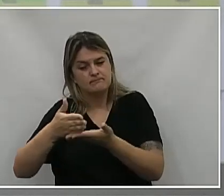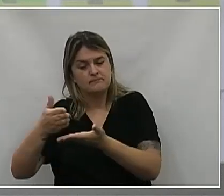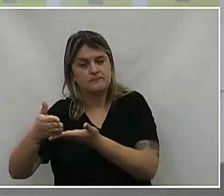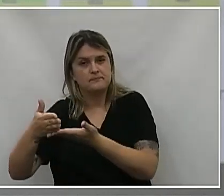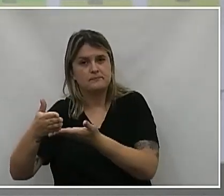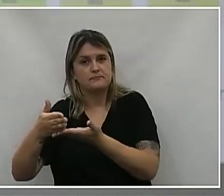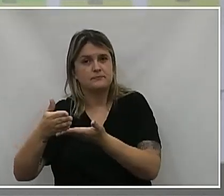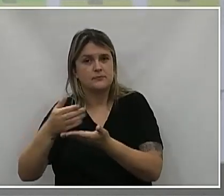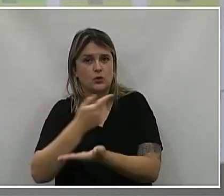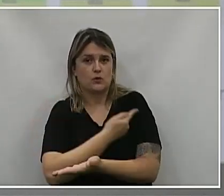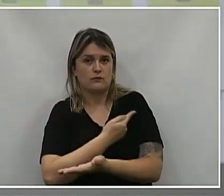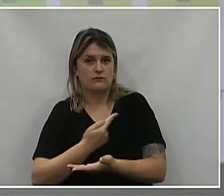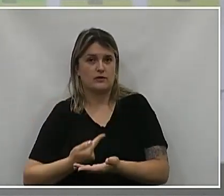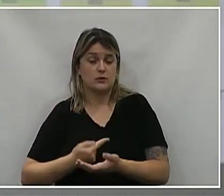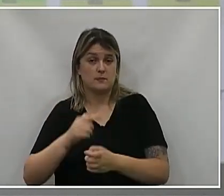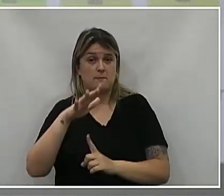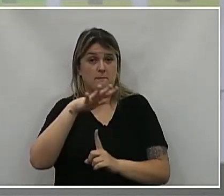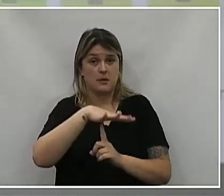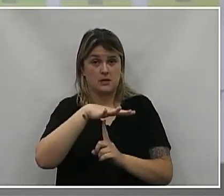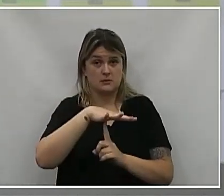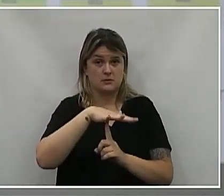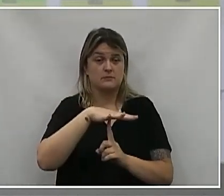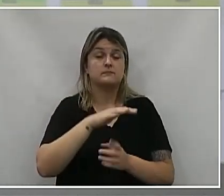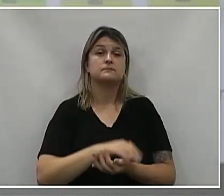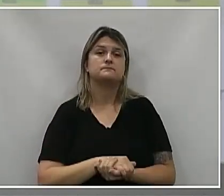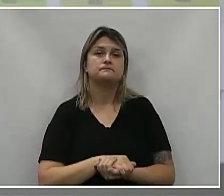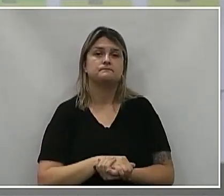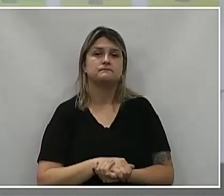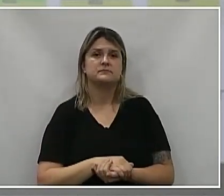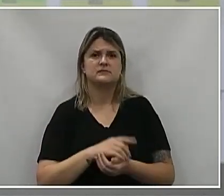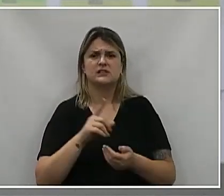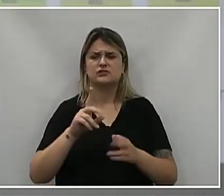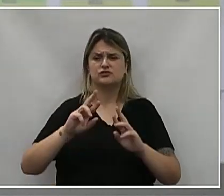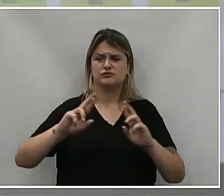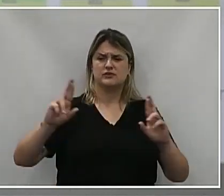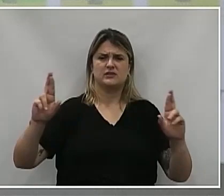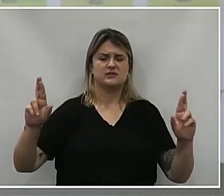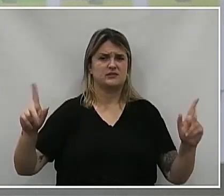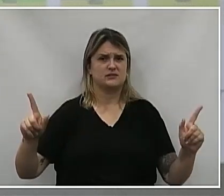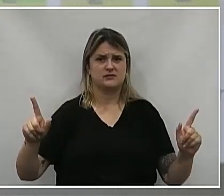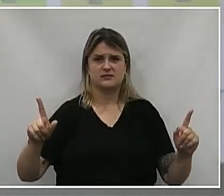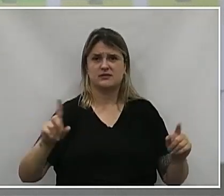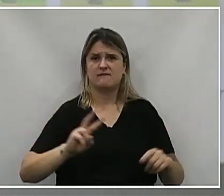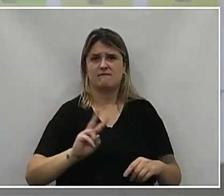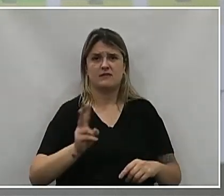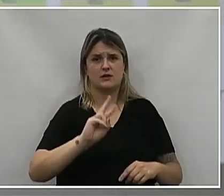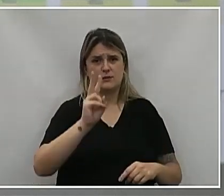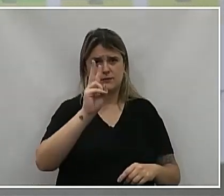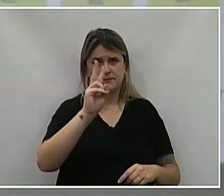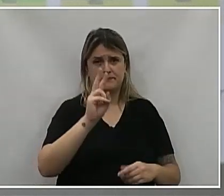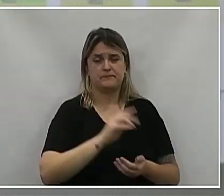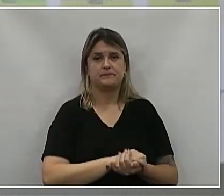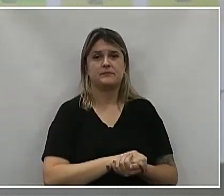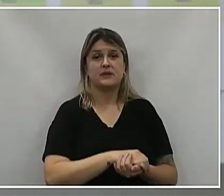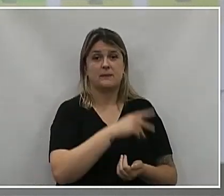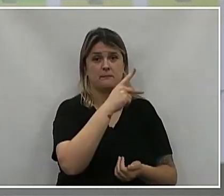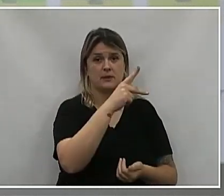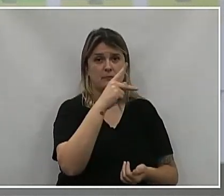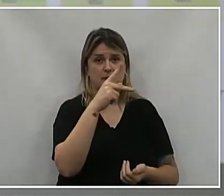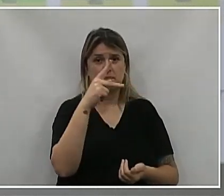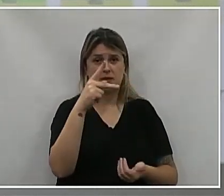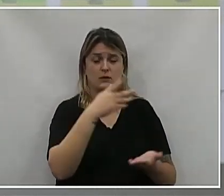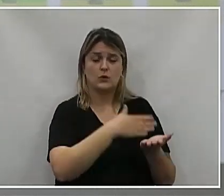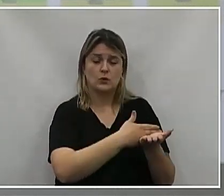os meios do governo, né? A gente primeiro tem uma discrepância significativa em relação a valores. A gente está falando de uma PPP que